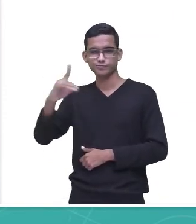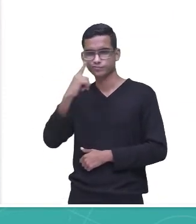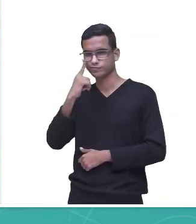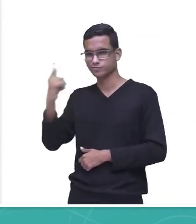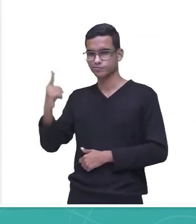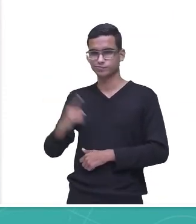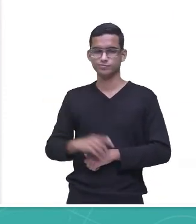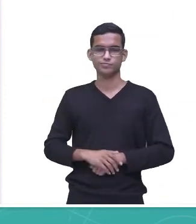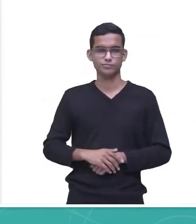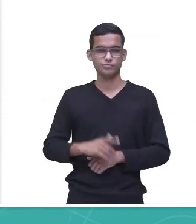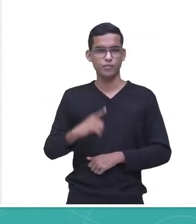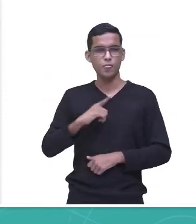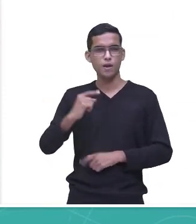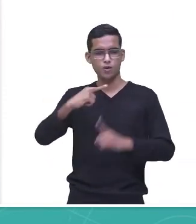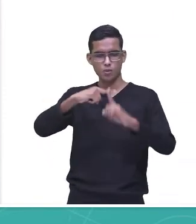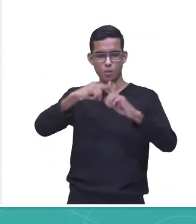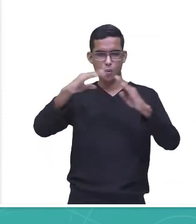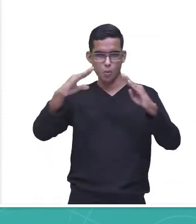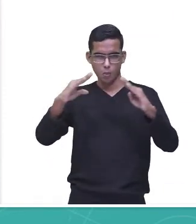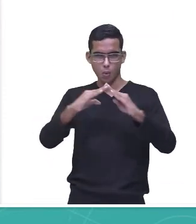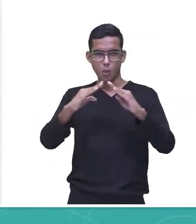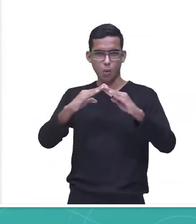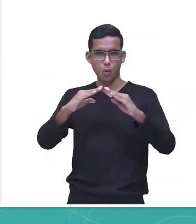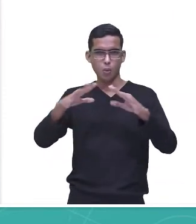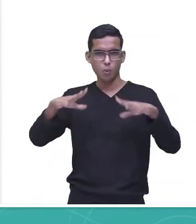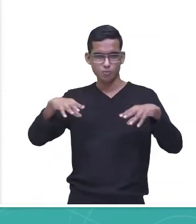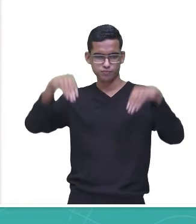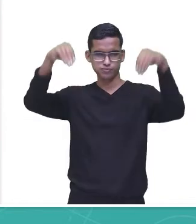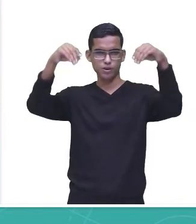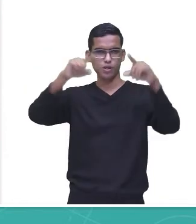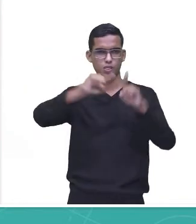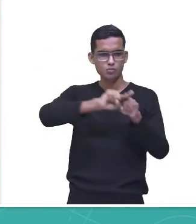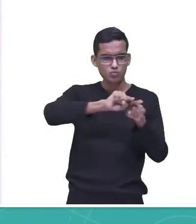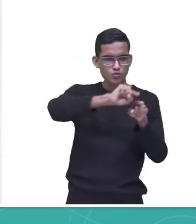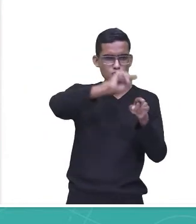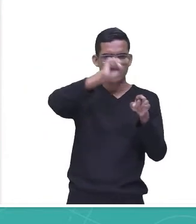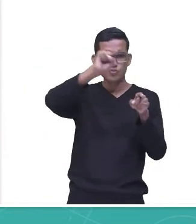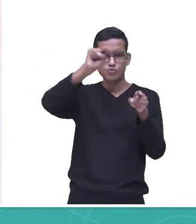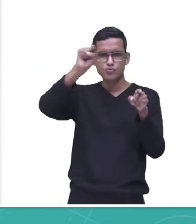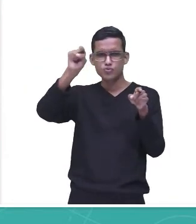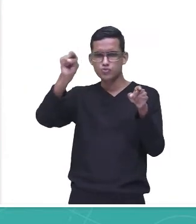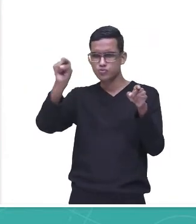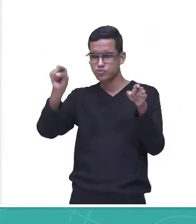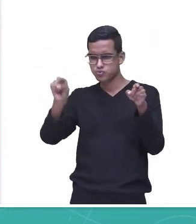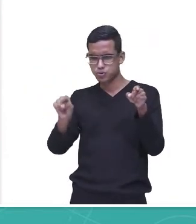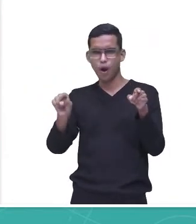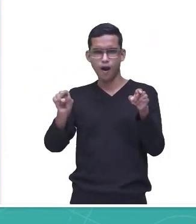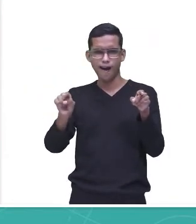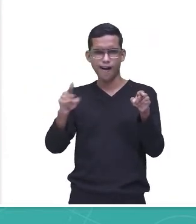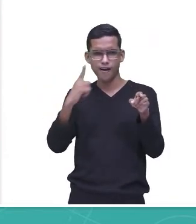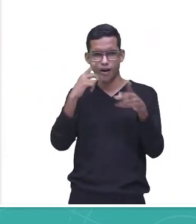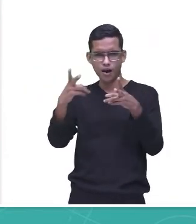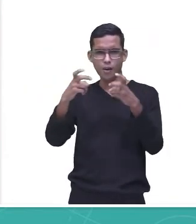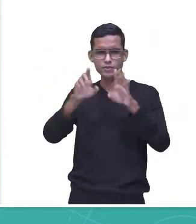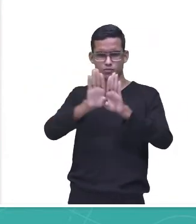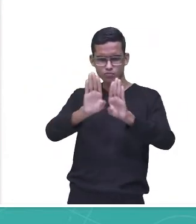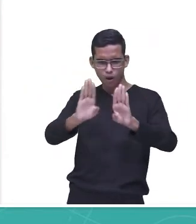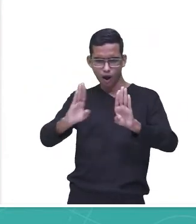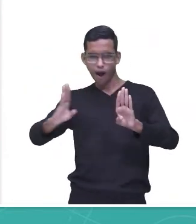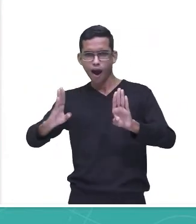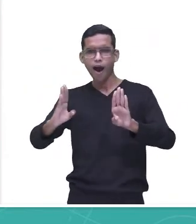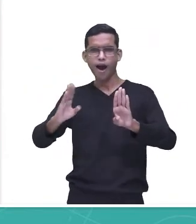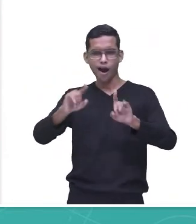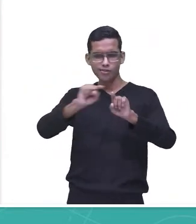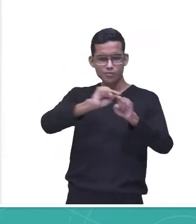que o tímpano fica superior à porta da entrada das grandes catedrais. Aqui nós temos